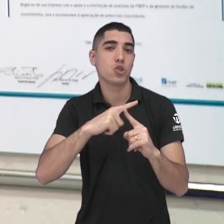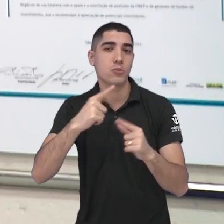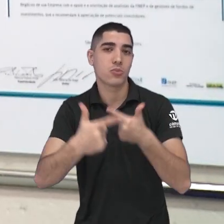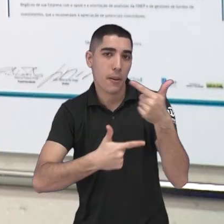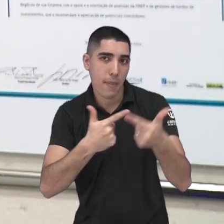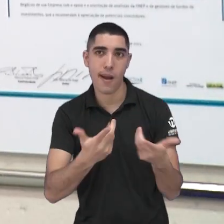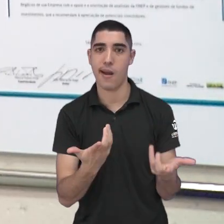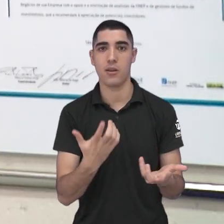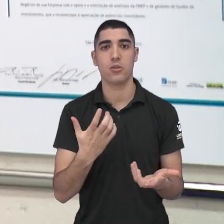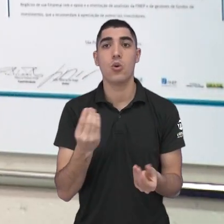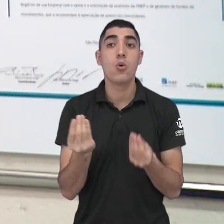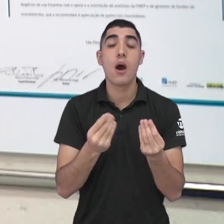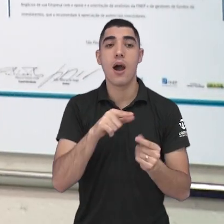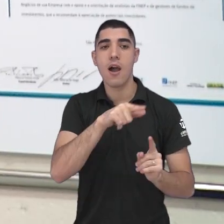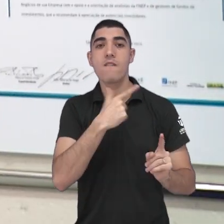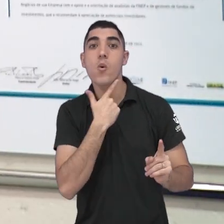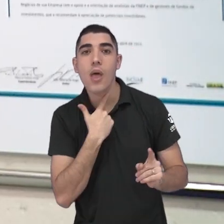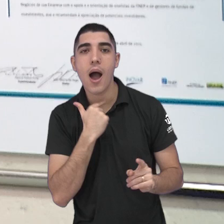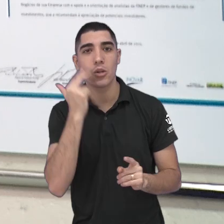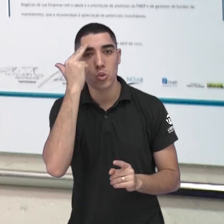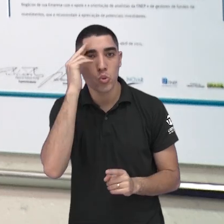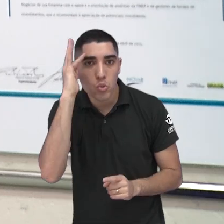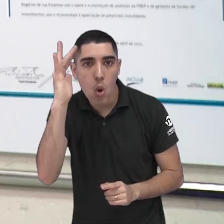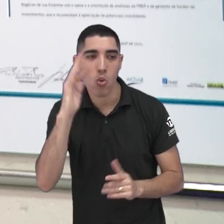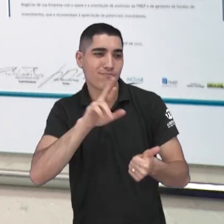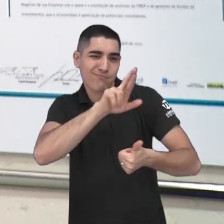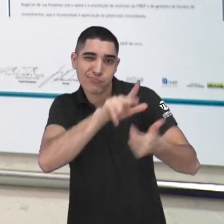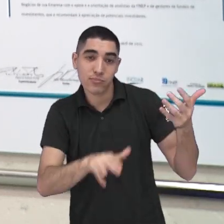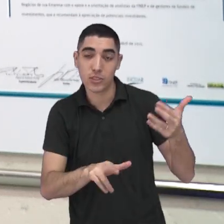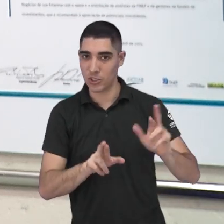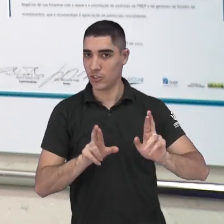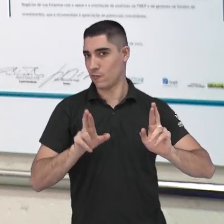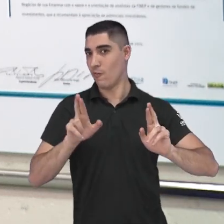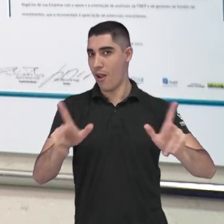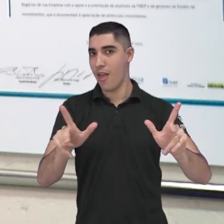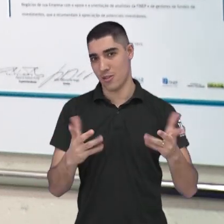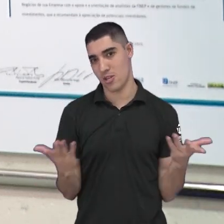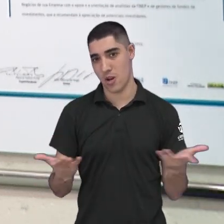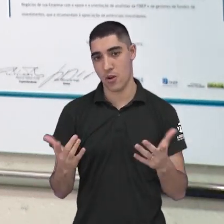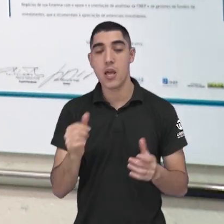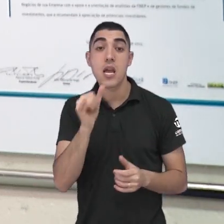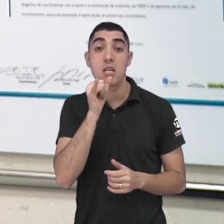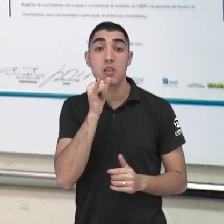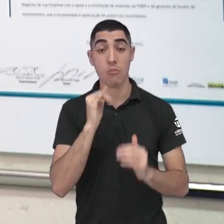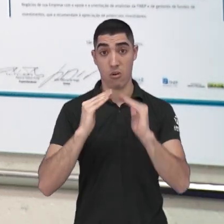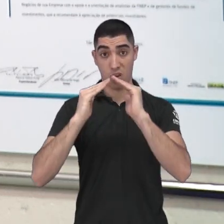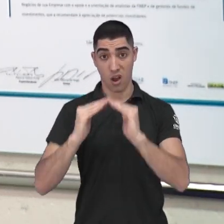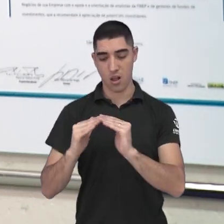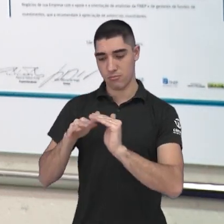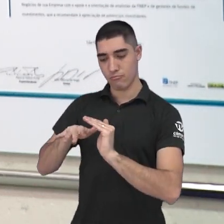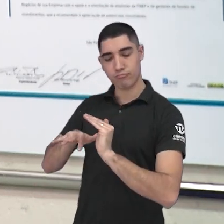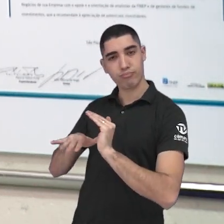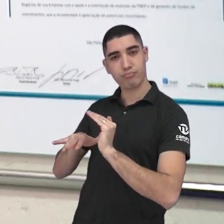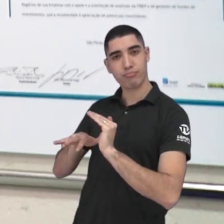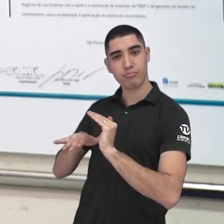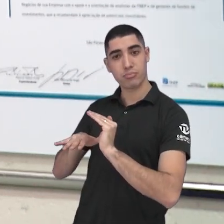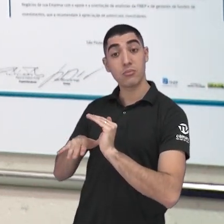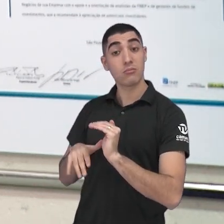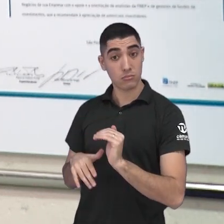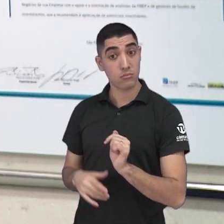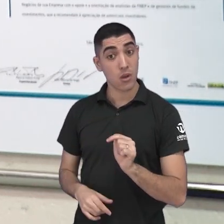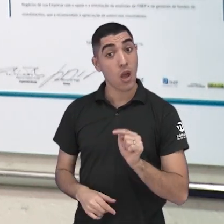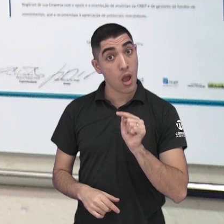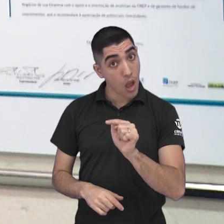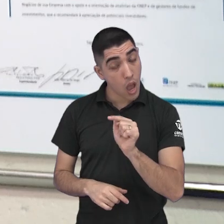as ofertas elas são diferentes, os anseios, os desejos são diferentes. Veja, a própria questão do home office,